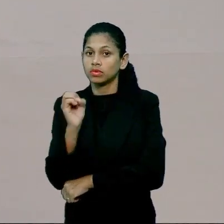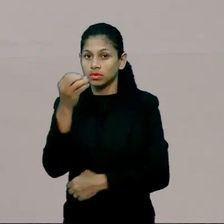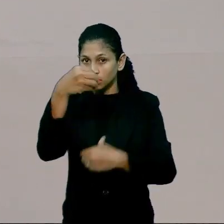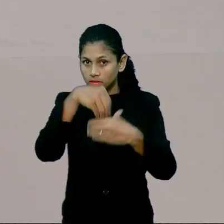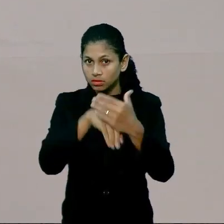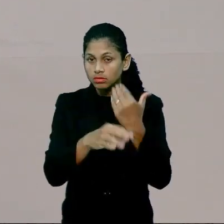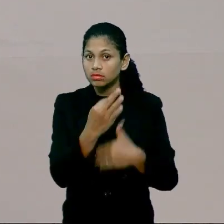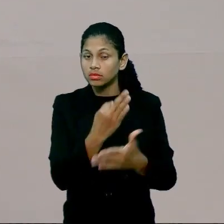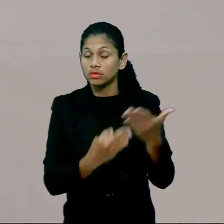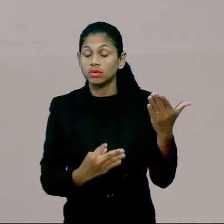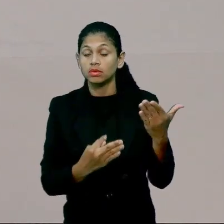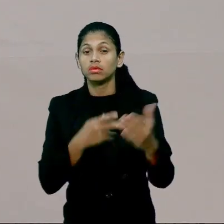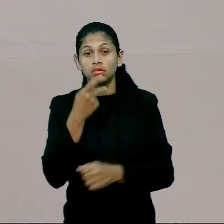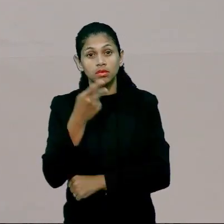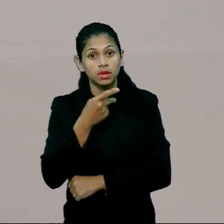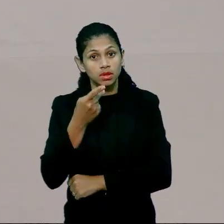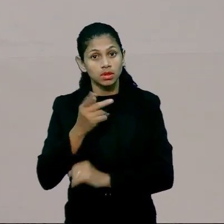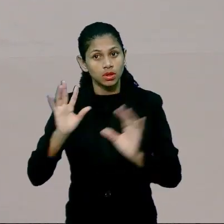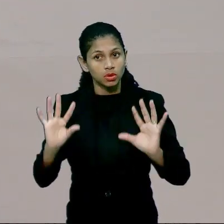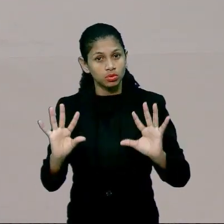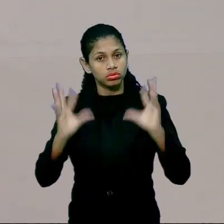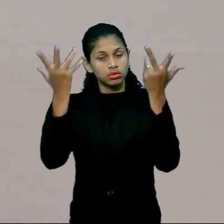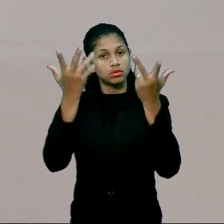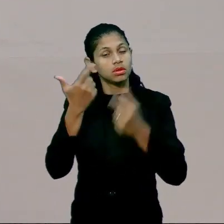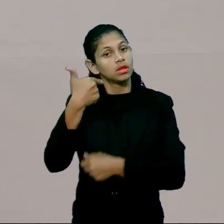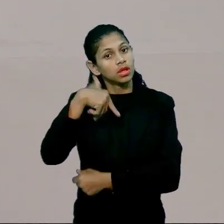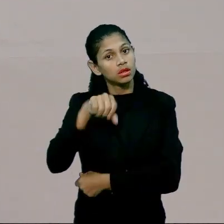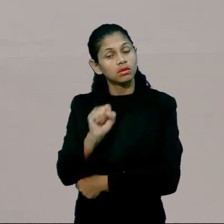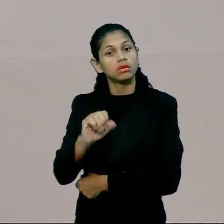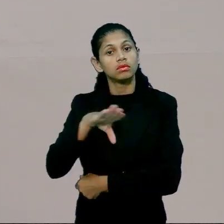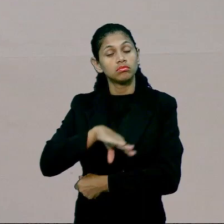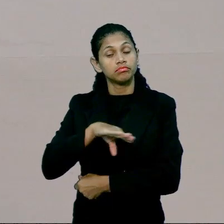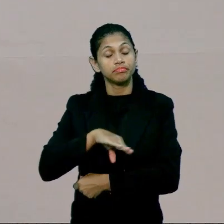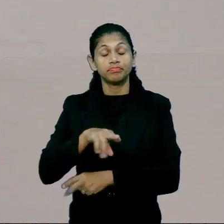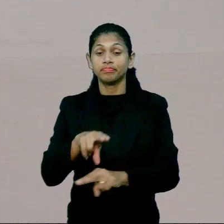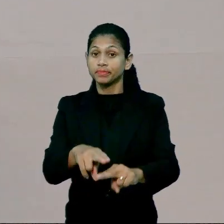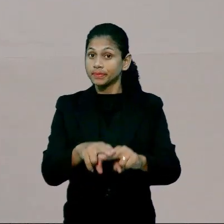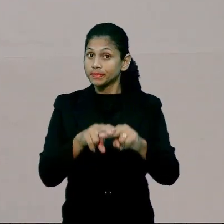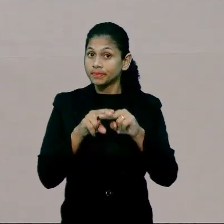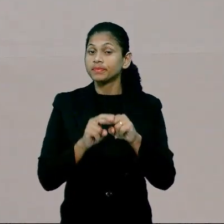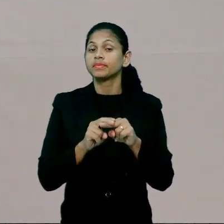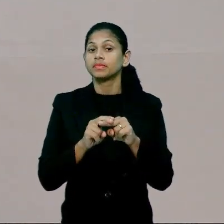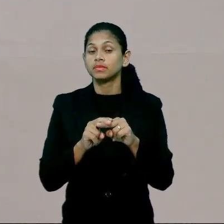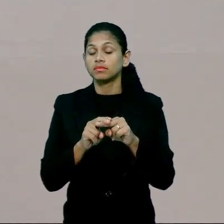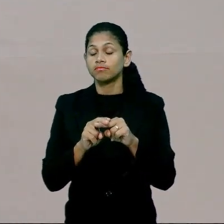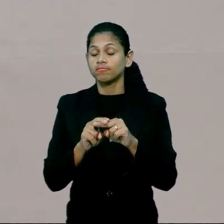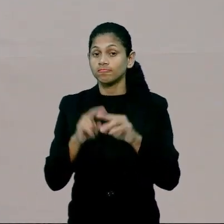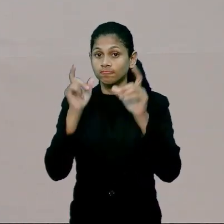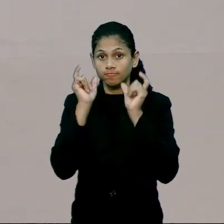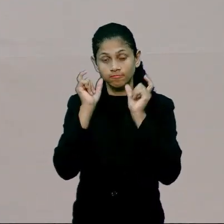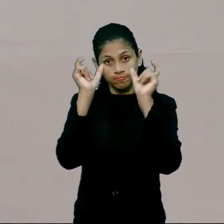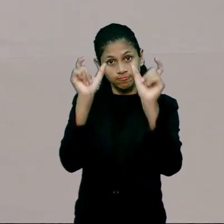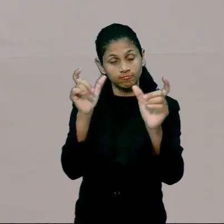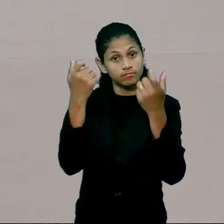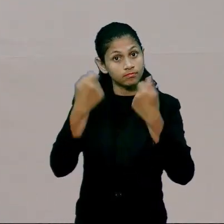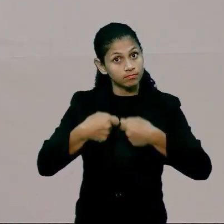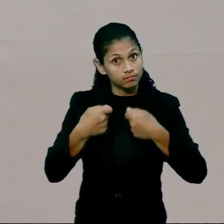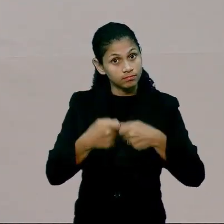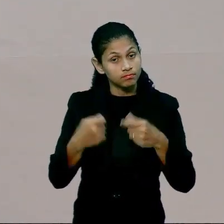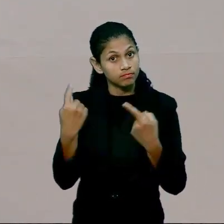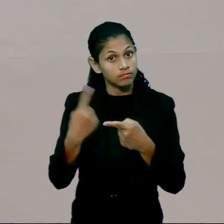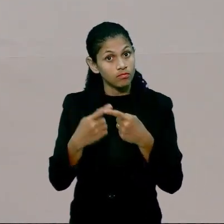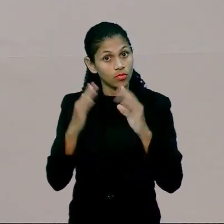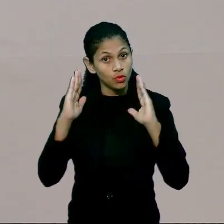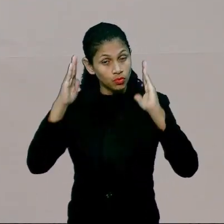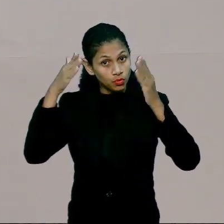falando sobre a comemoração da língua portuguesa. Porém, vocês devem prestar bastante atenção que o foco da